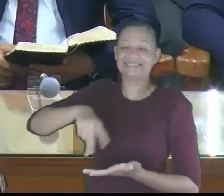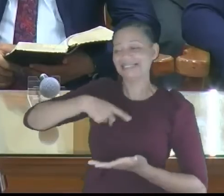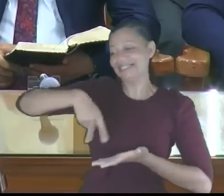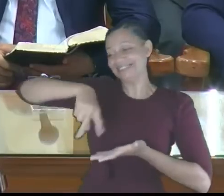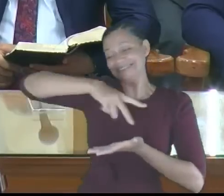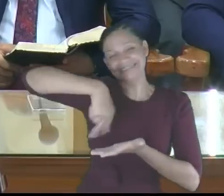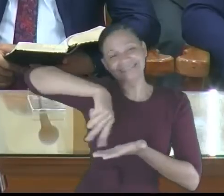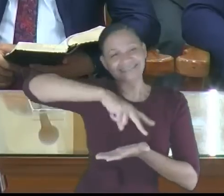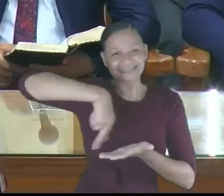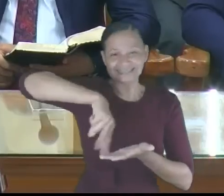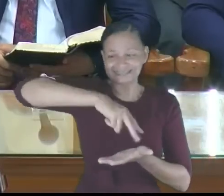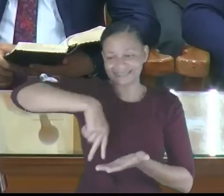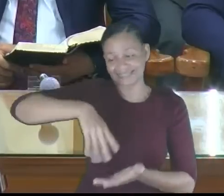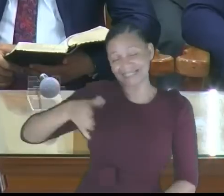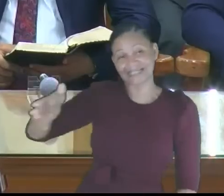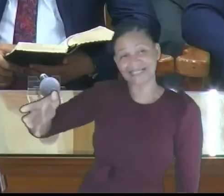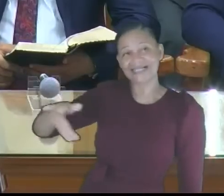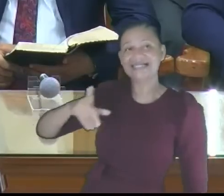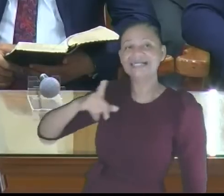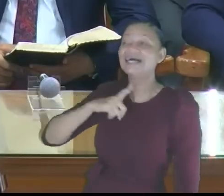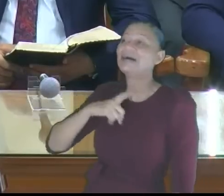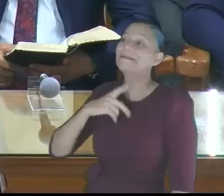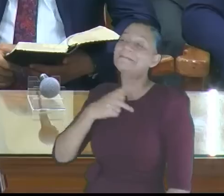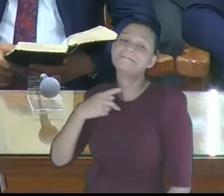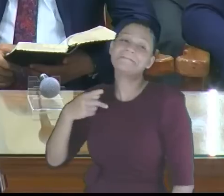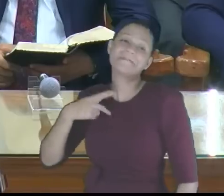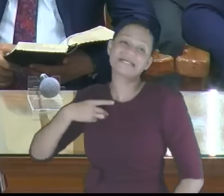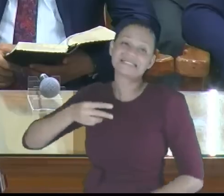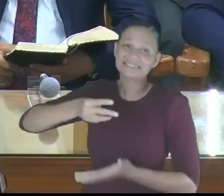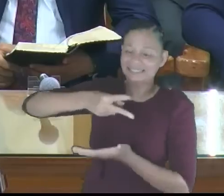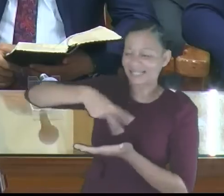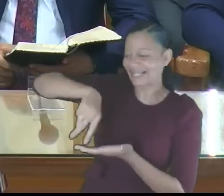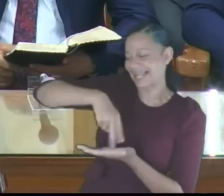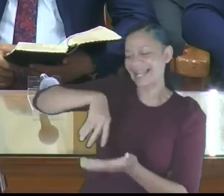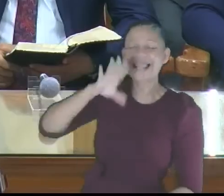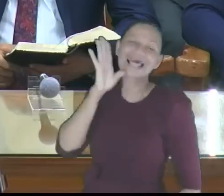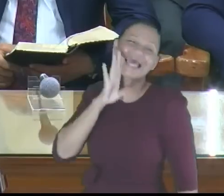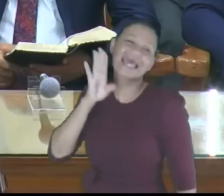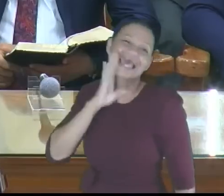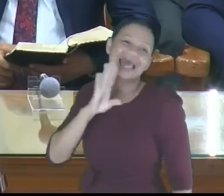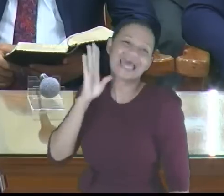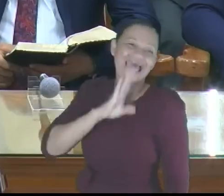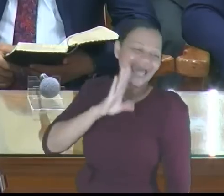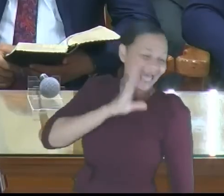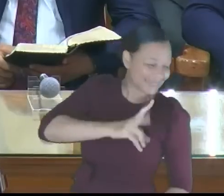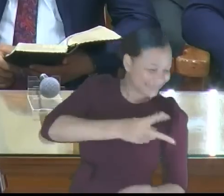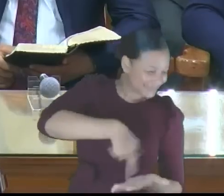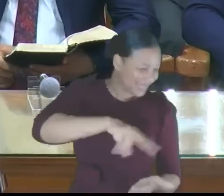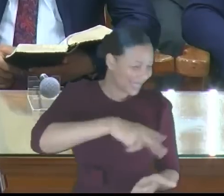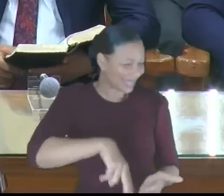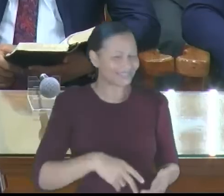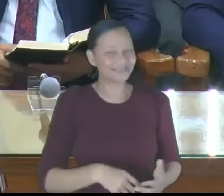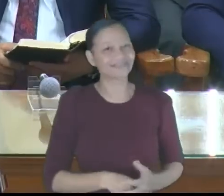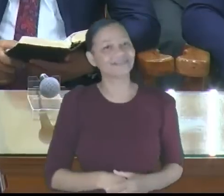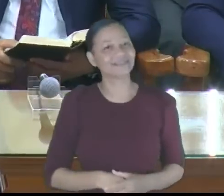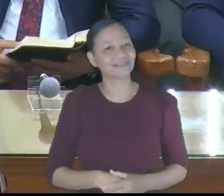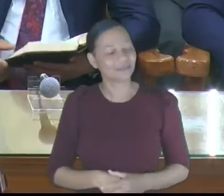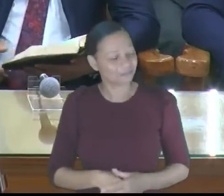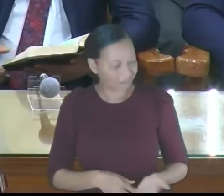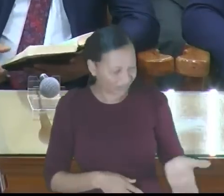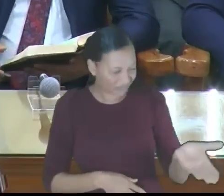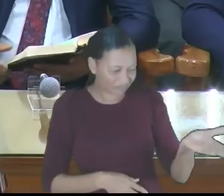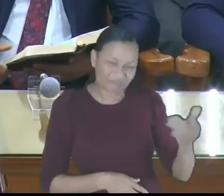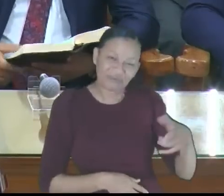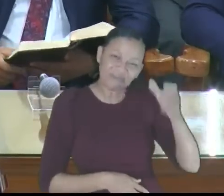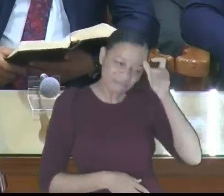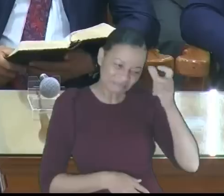de nascença. E lá, pastor, estou no ministério de dança, mas é legal, eu danço. Glória a Deus. Eu digo, mas pia mesmo o cão, como